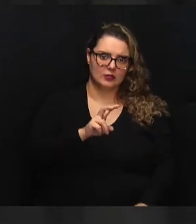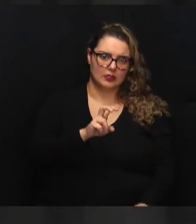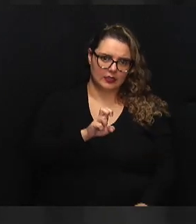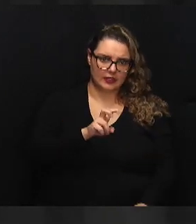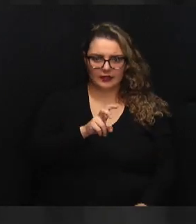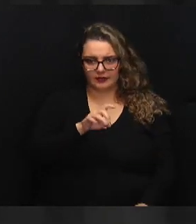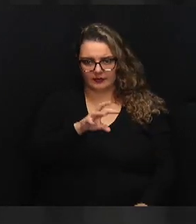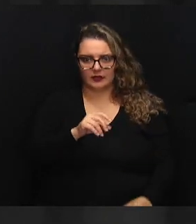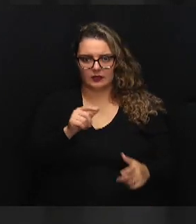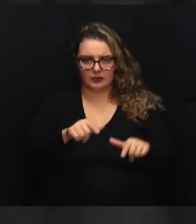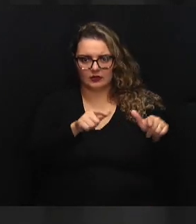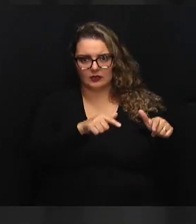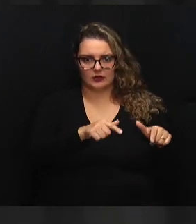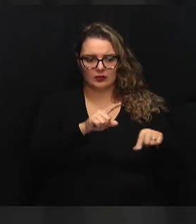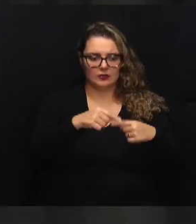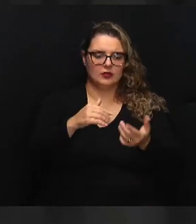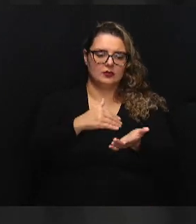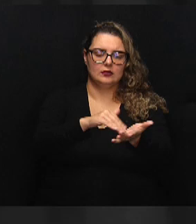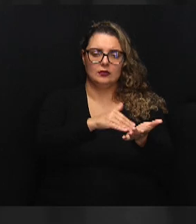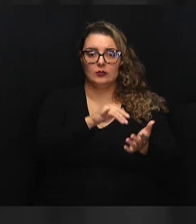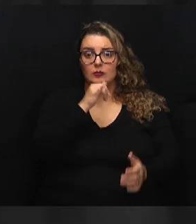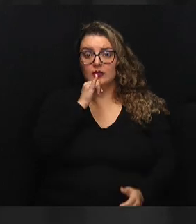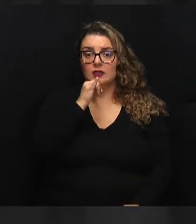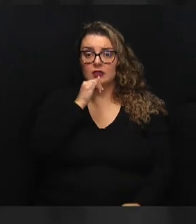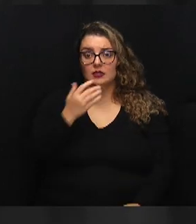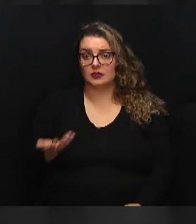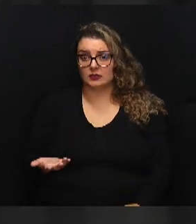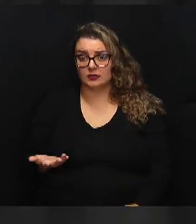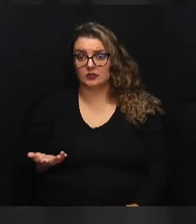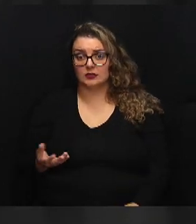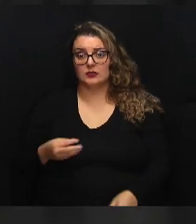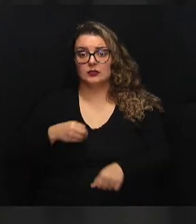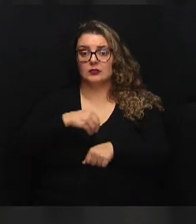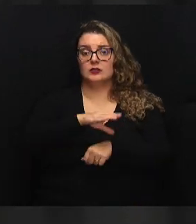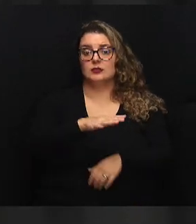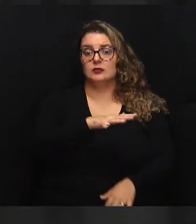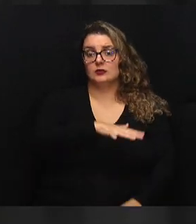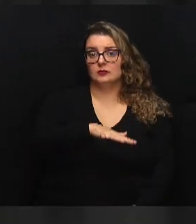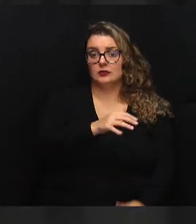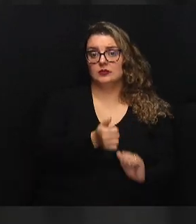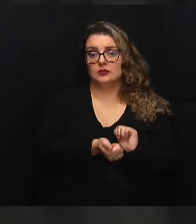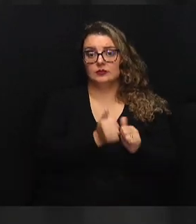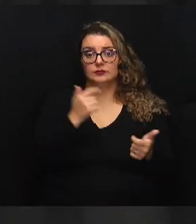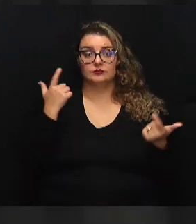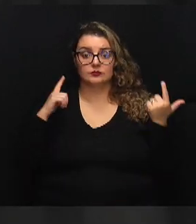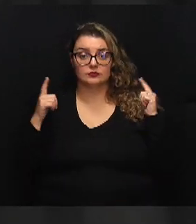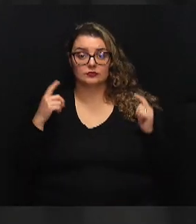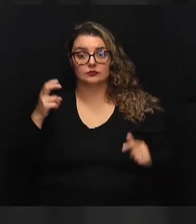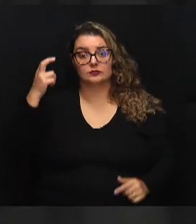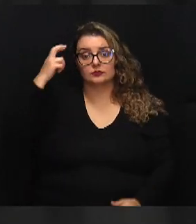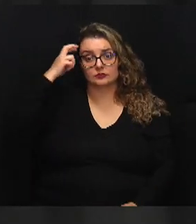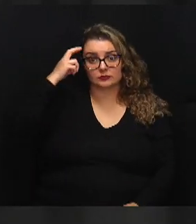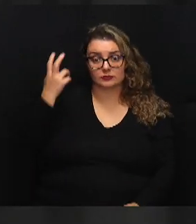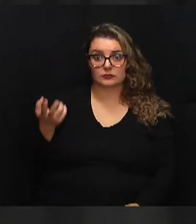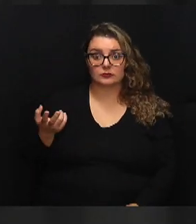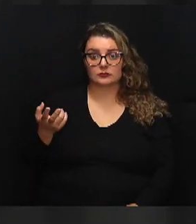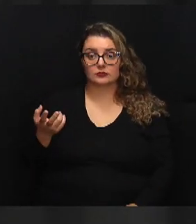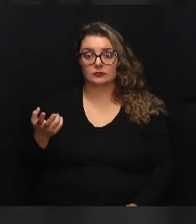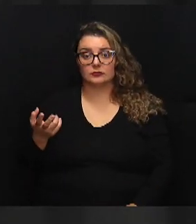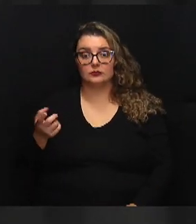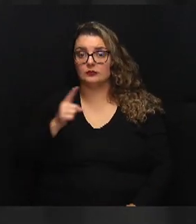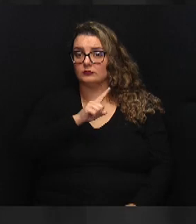pastas. Outras pastas. Eu, por exemplo, direcionei para a área de esporte, lazer, cultura, mas não